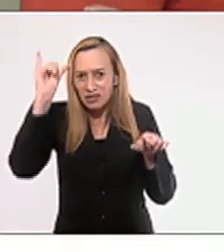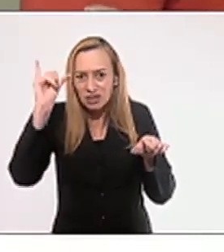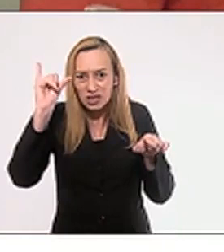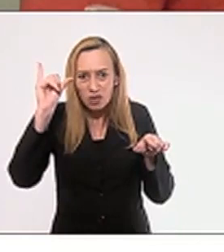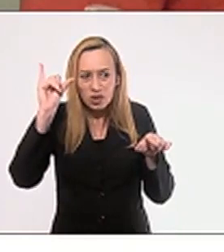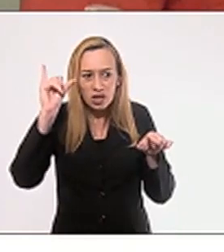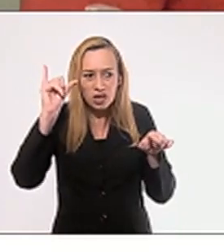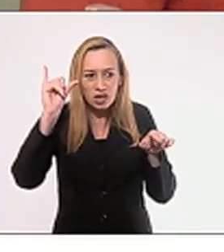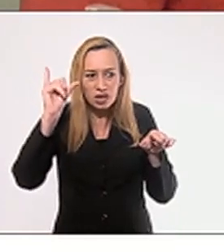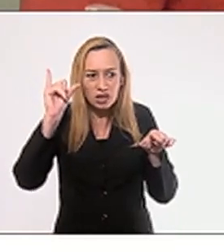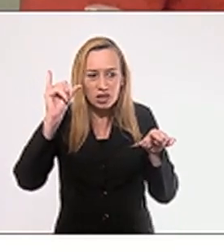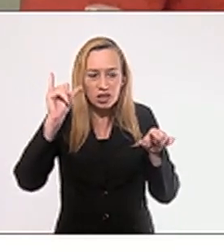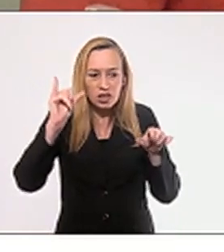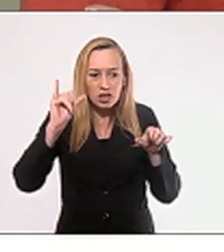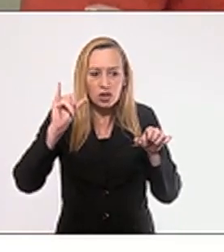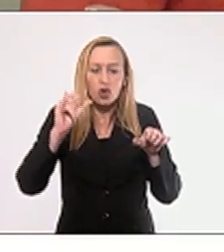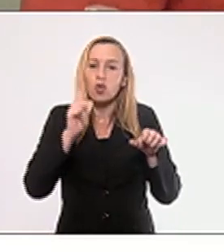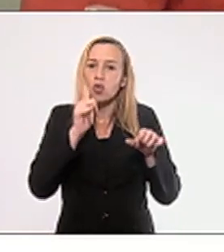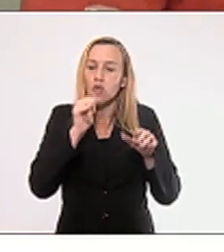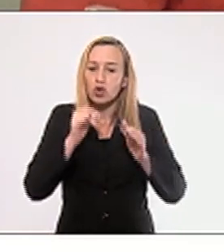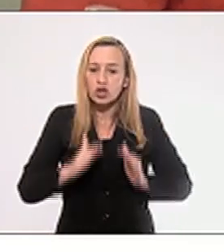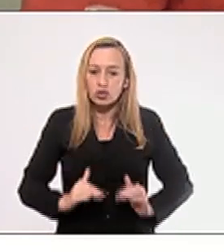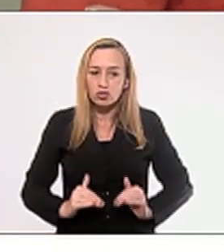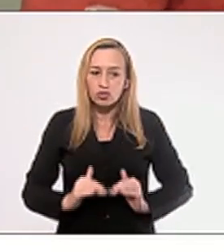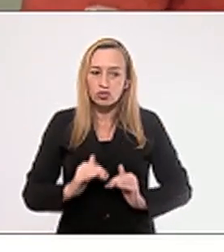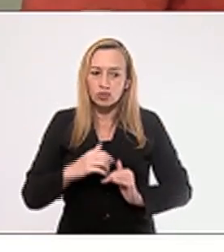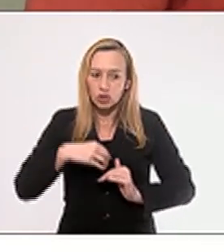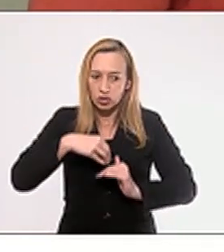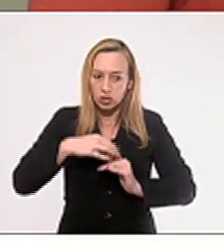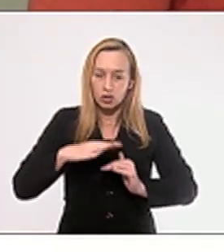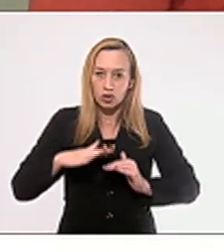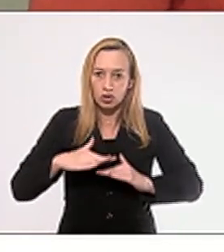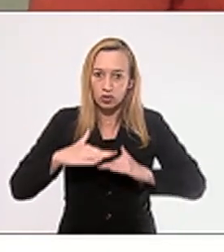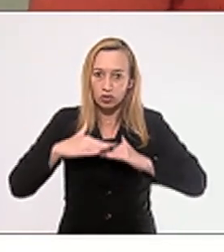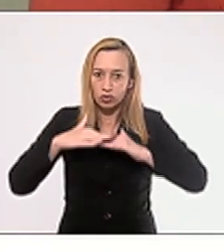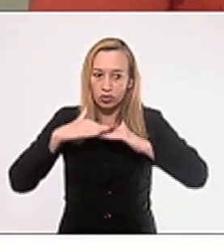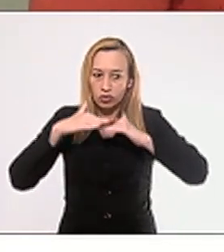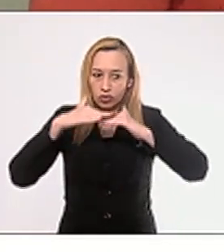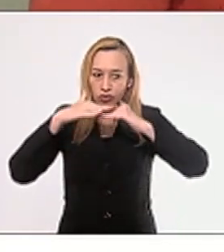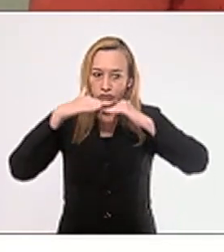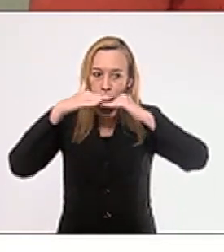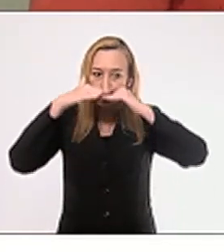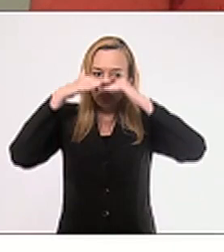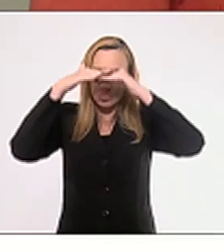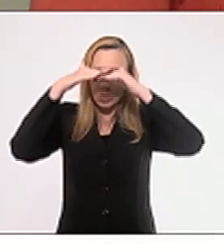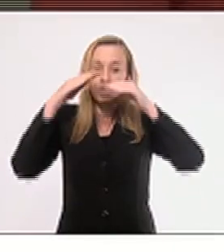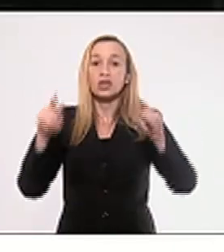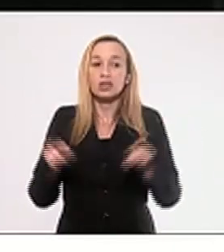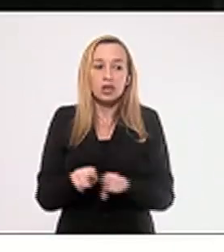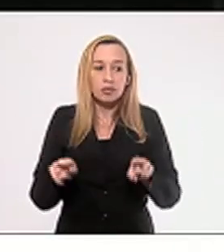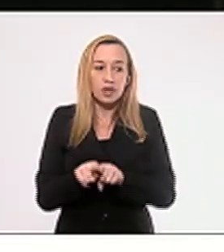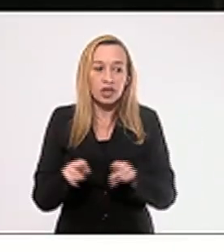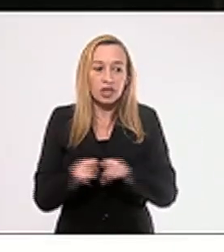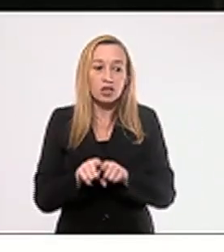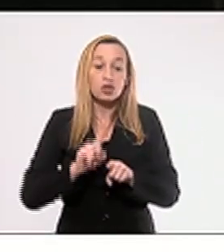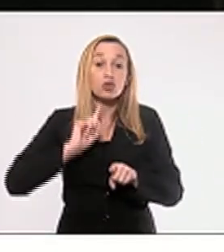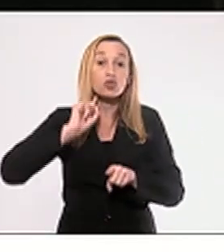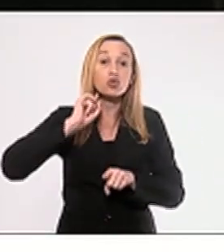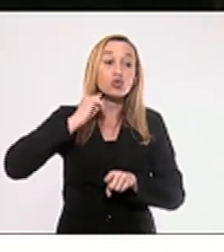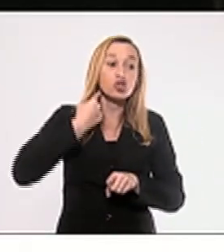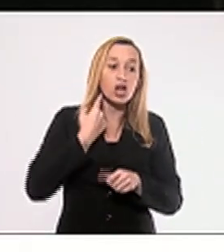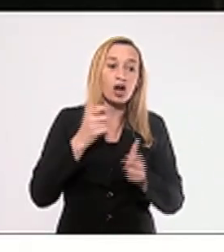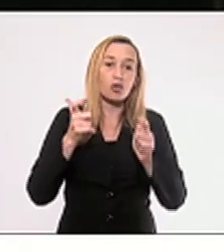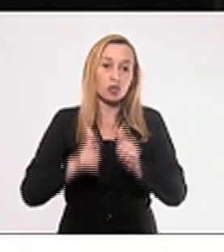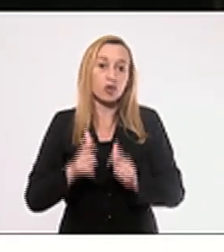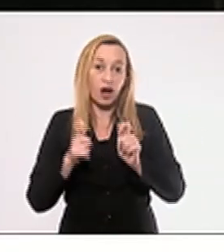rio e contaminar a rede. Mas, desculpe, contaminação da rede, se isso é um problema, 50% da rede é